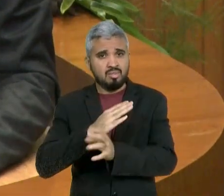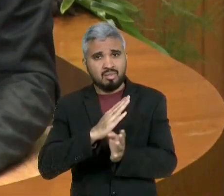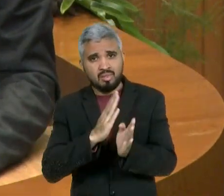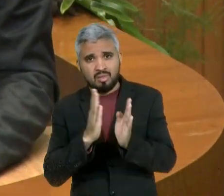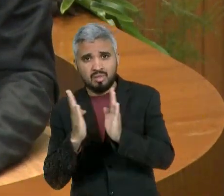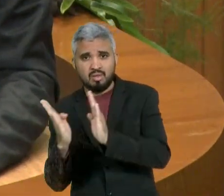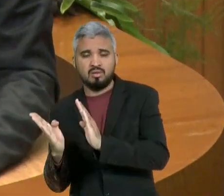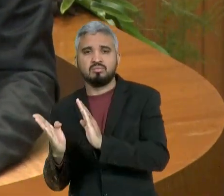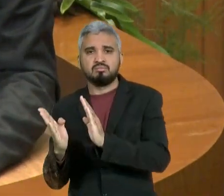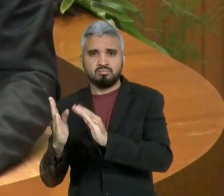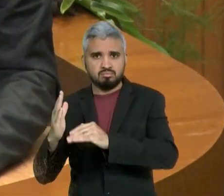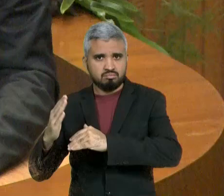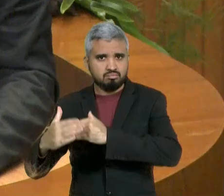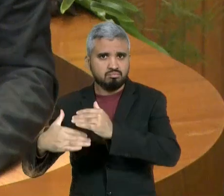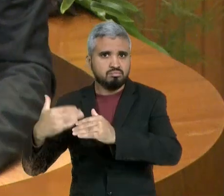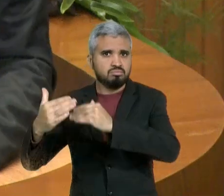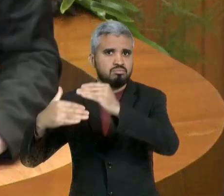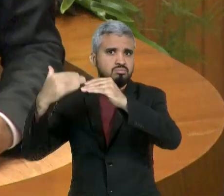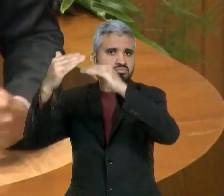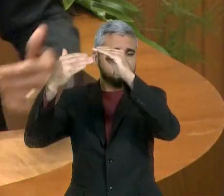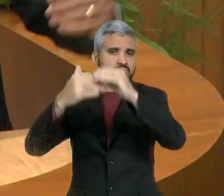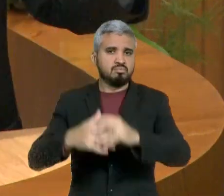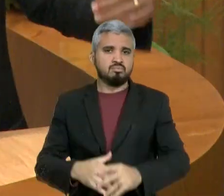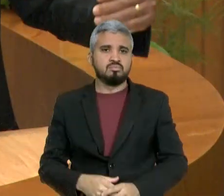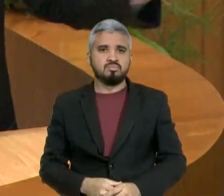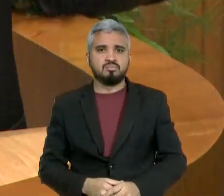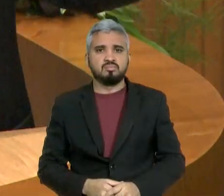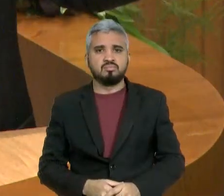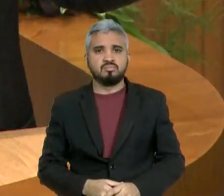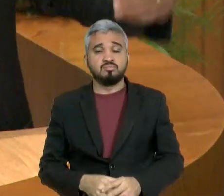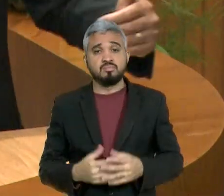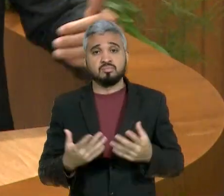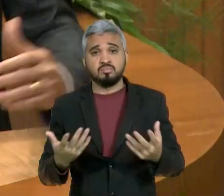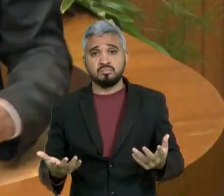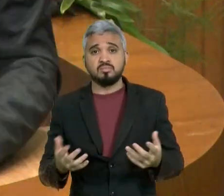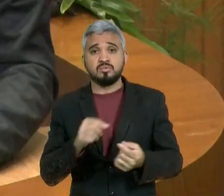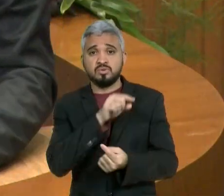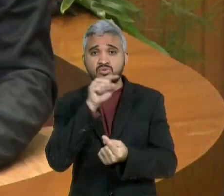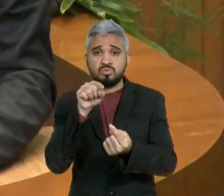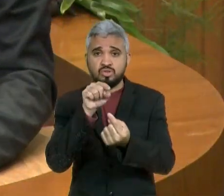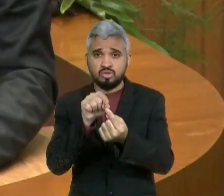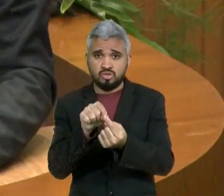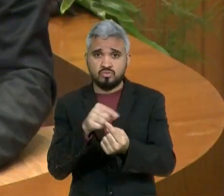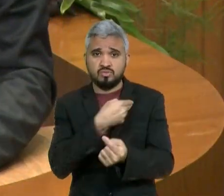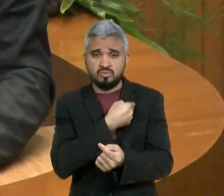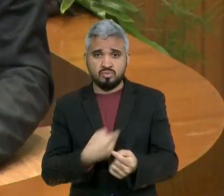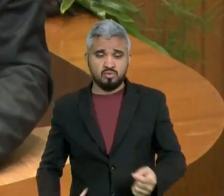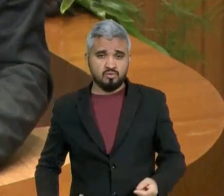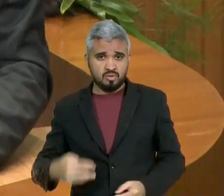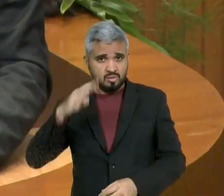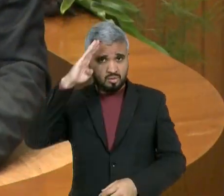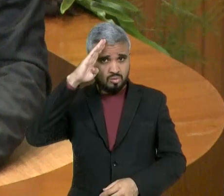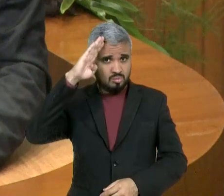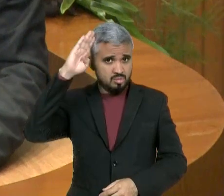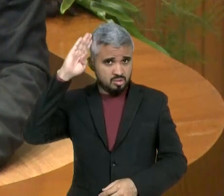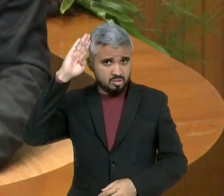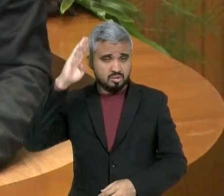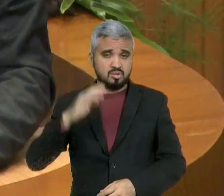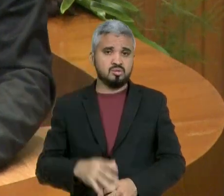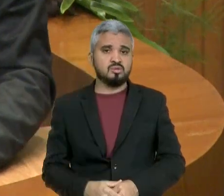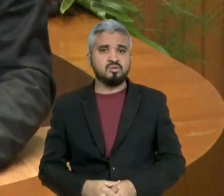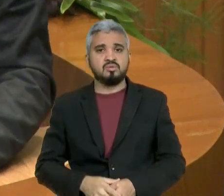anos e continua sendo uma das metas do governador Brandão, uma das metas do